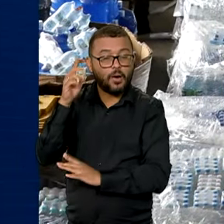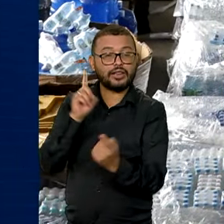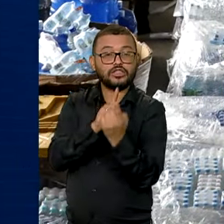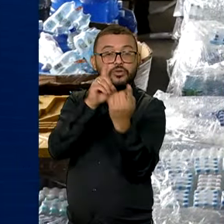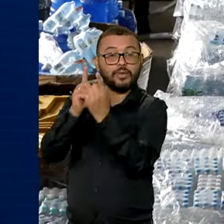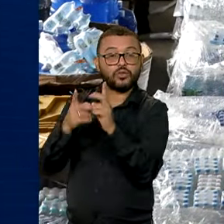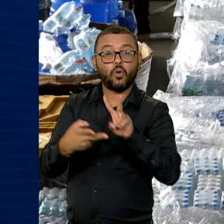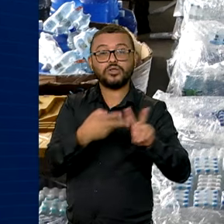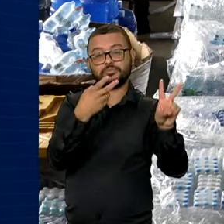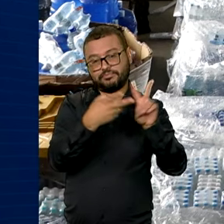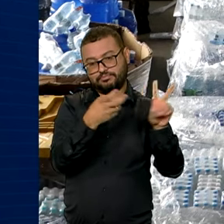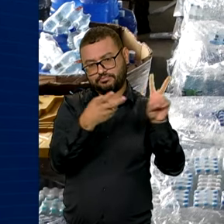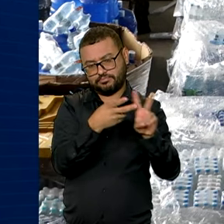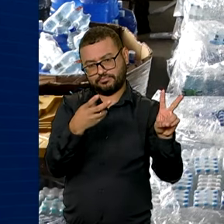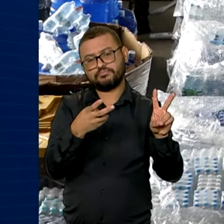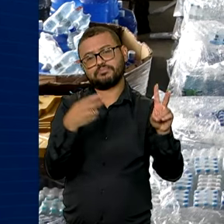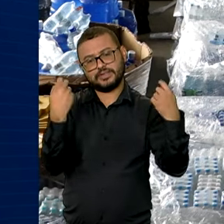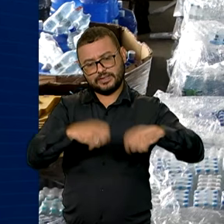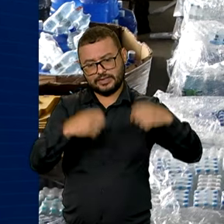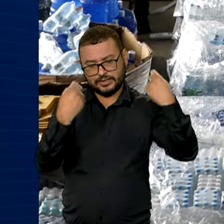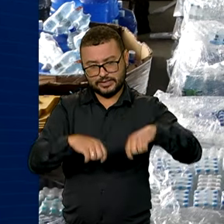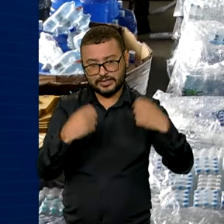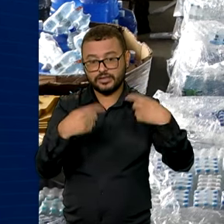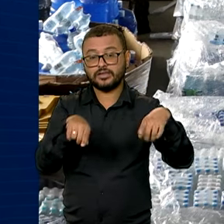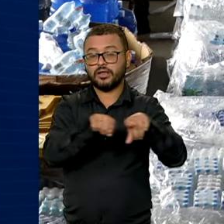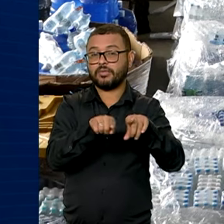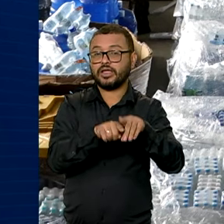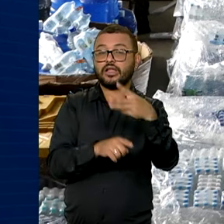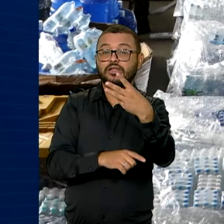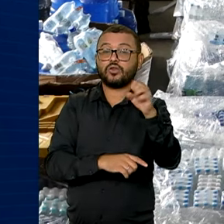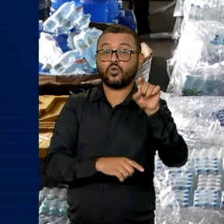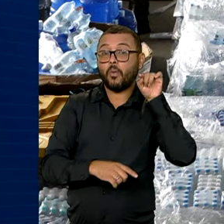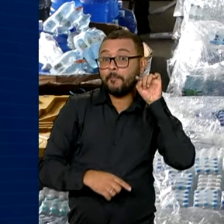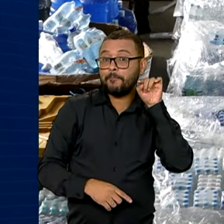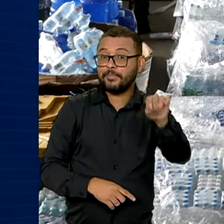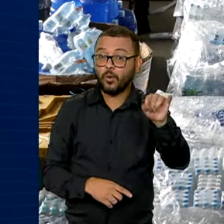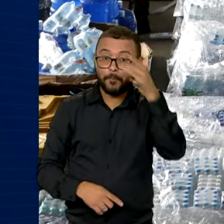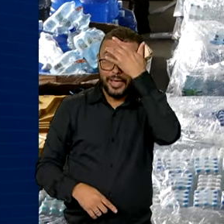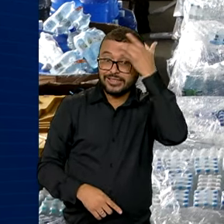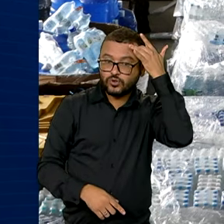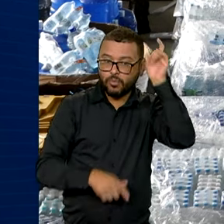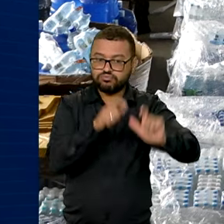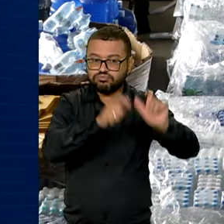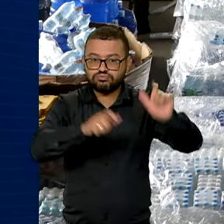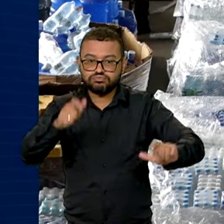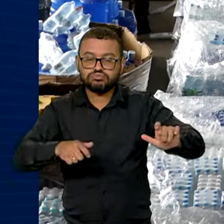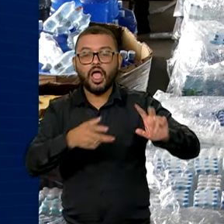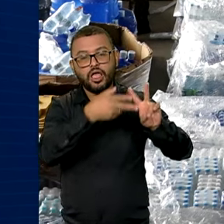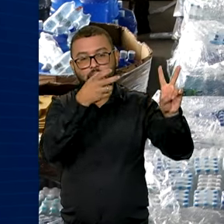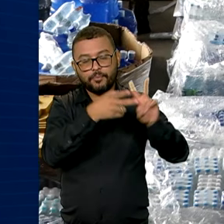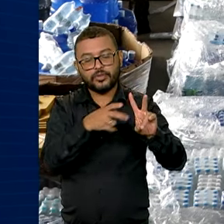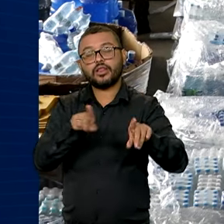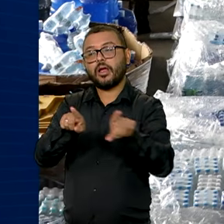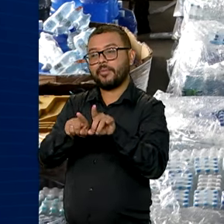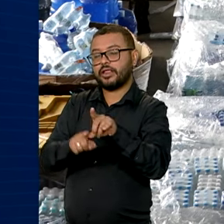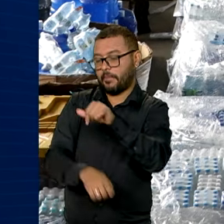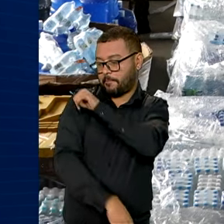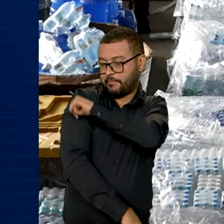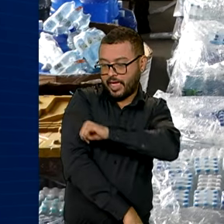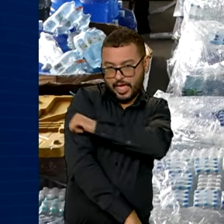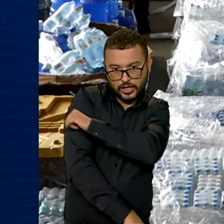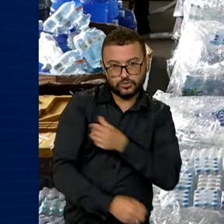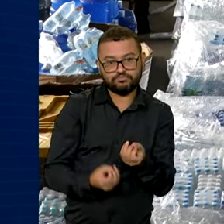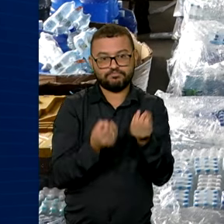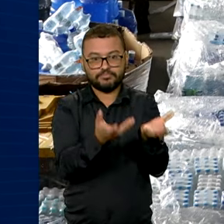comunidades indígenas do Rio Grande do Sul, com mais de 38 mil indígenas. Além de médicos e enfermeiros, o Ministério da Saúde